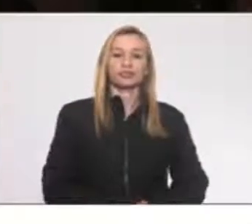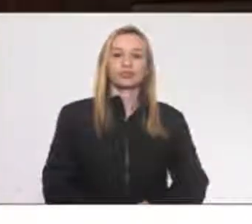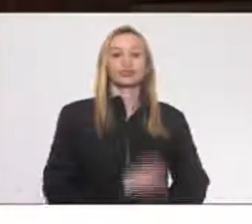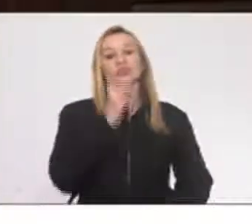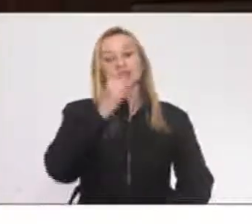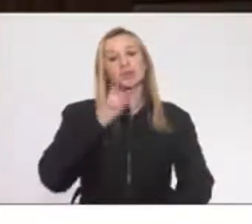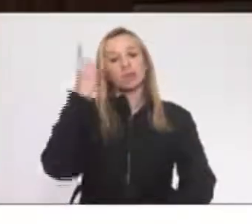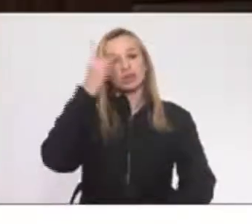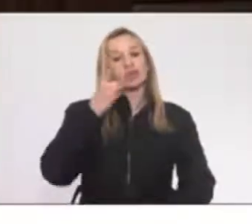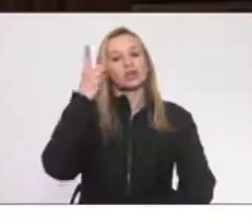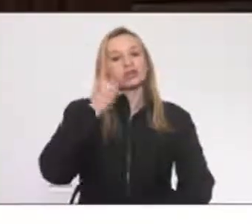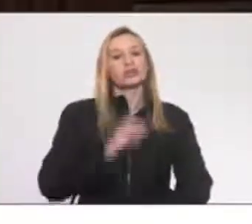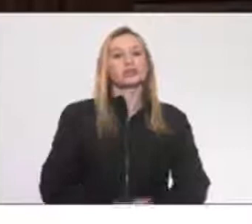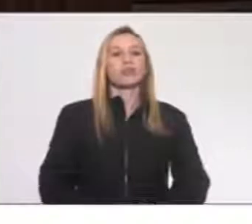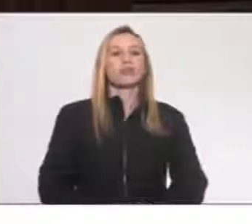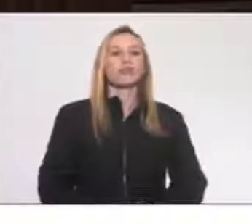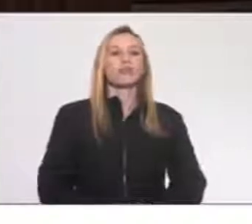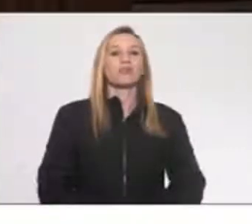deputado